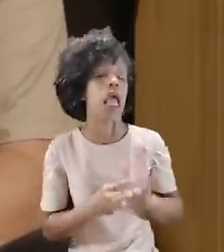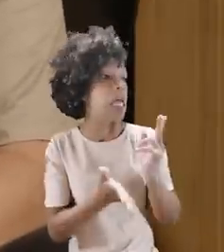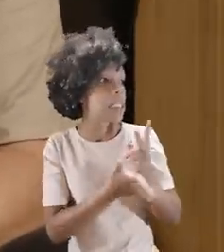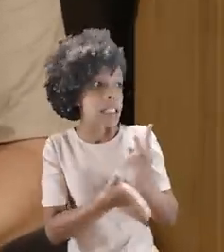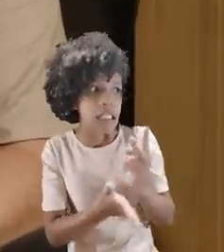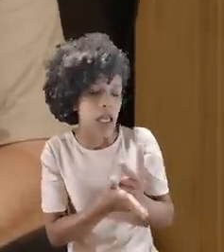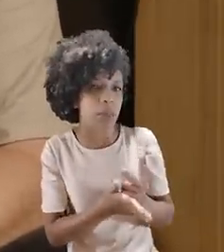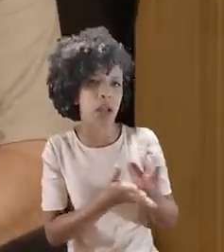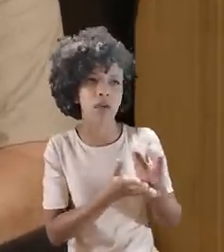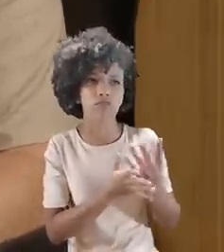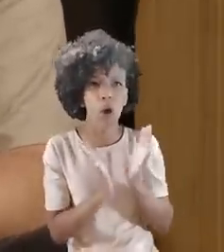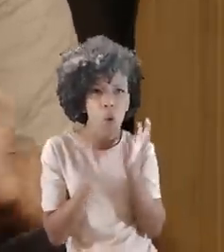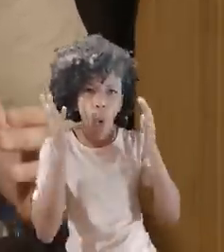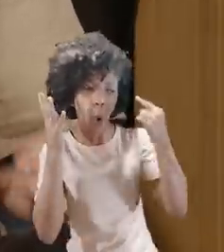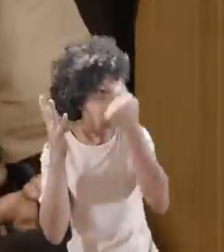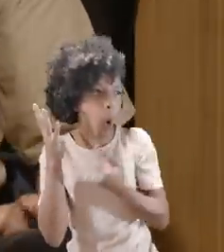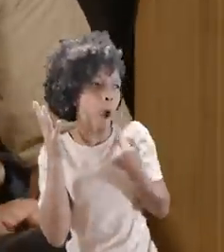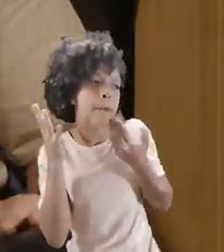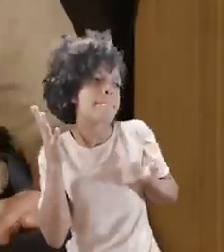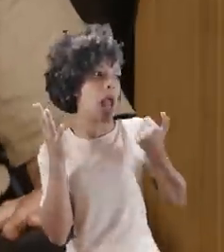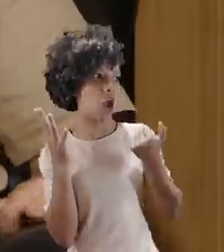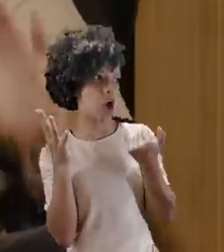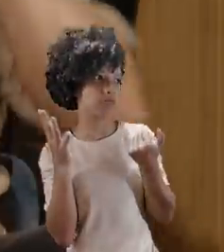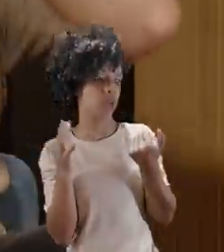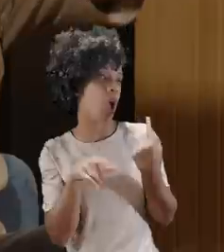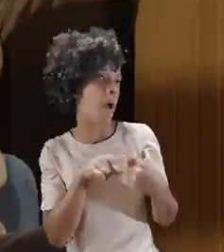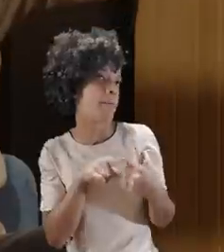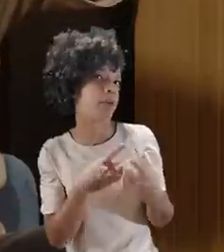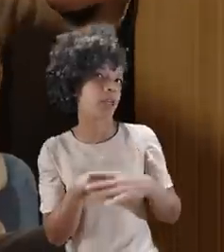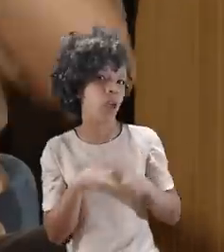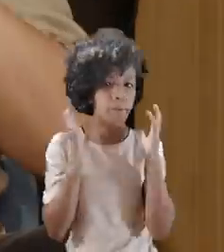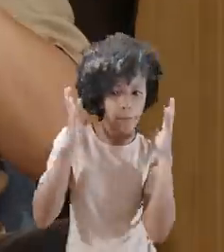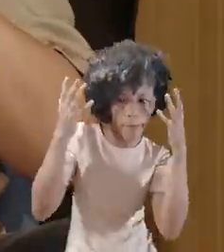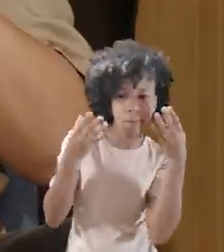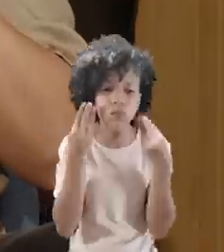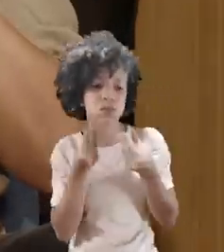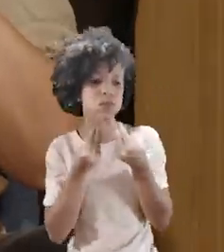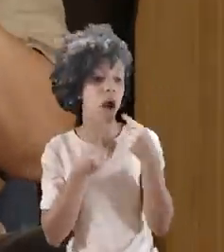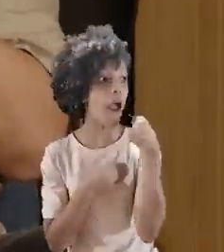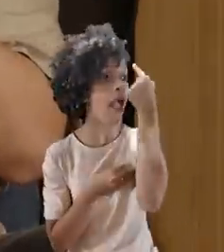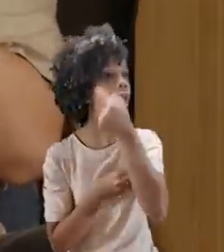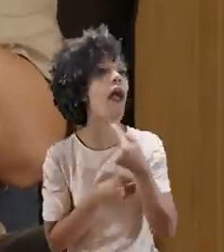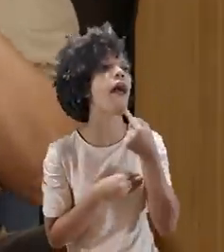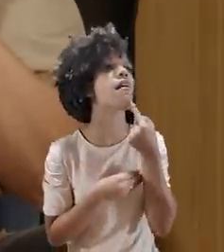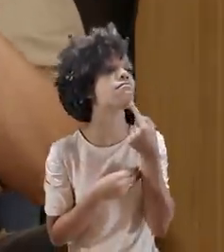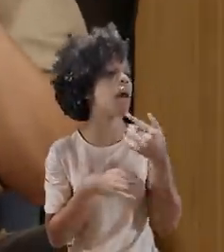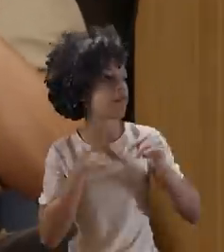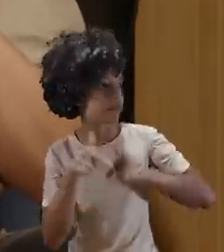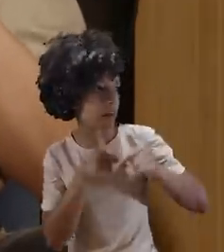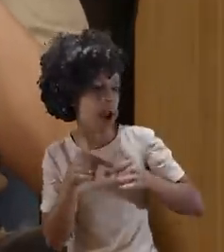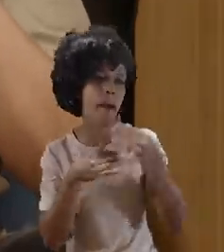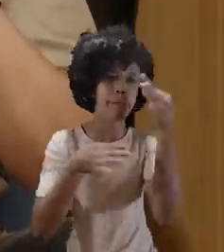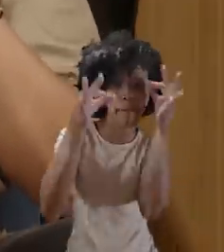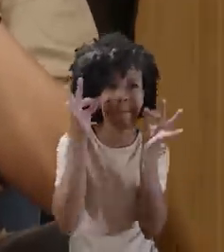gente sempre tenta dar um formato melhor no rosto da pessoa entendeu a gente trabalha essa parte aqui que a gente vai trabalhar então a gente tenta sempre dar